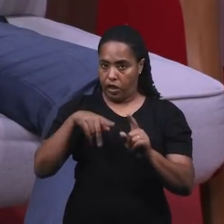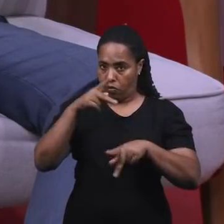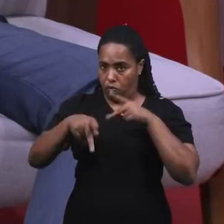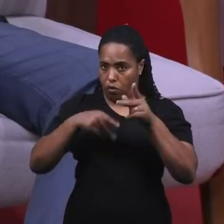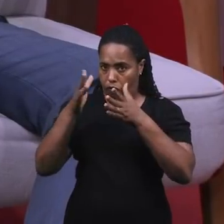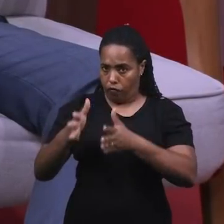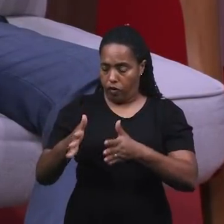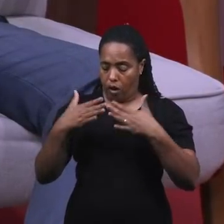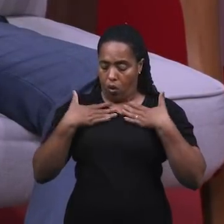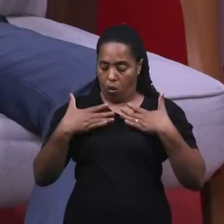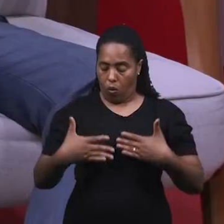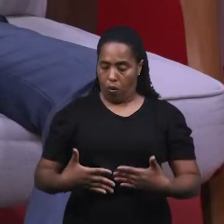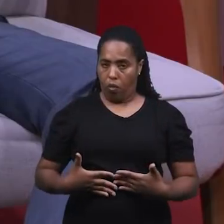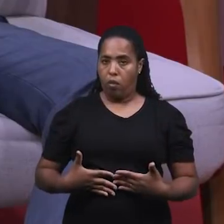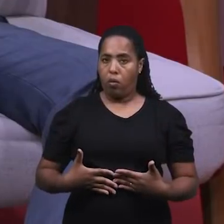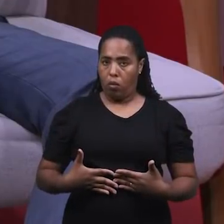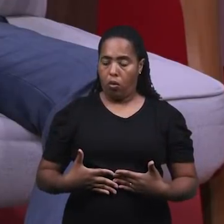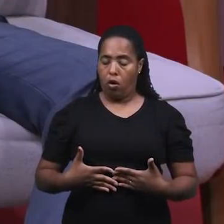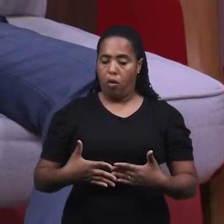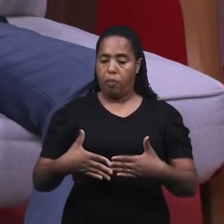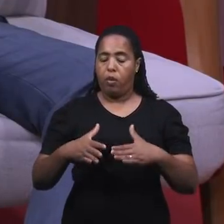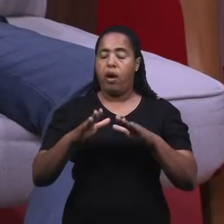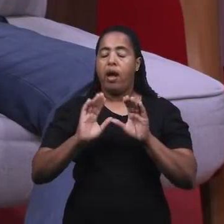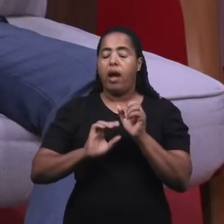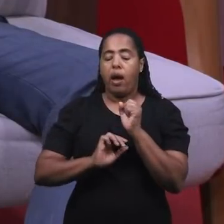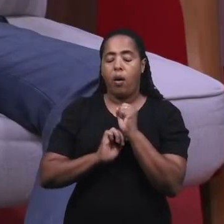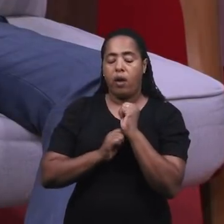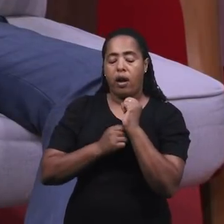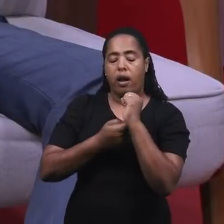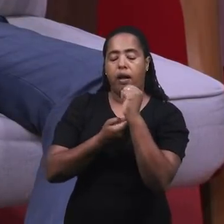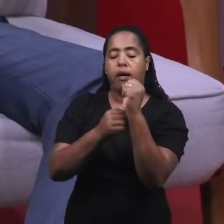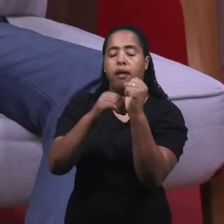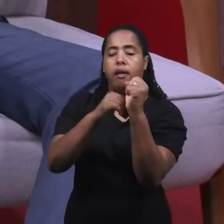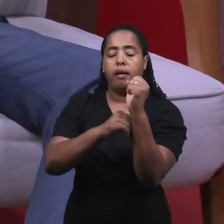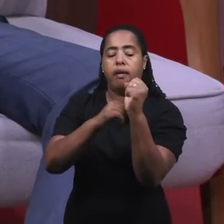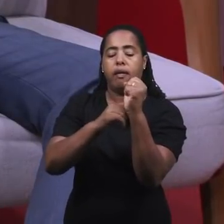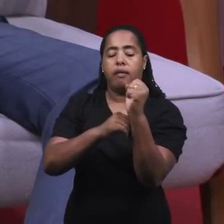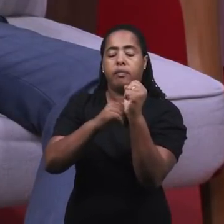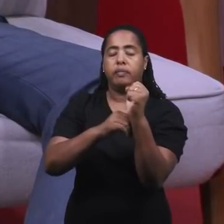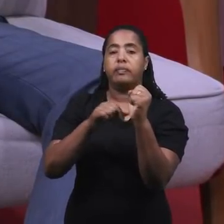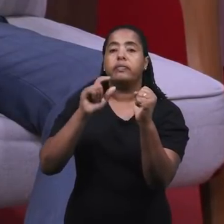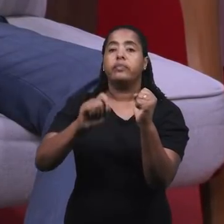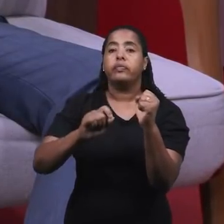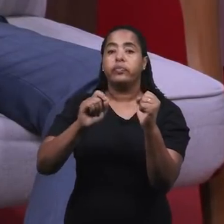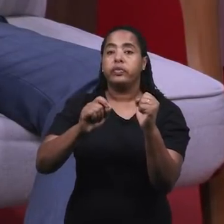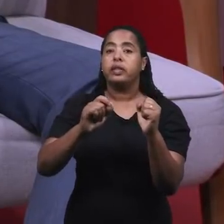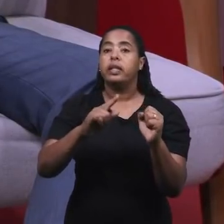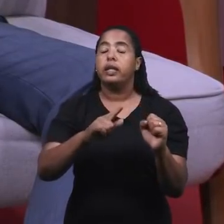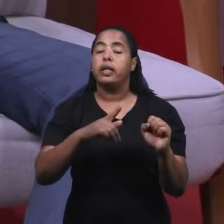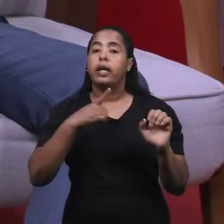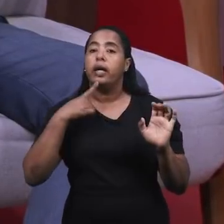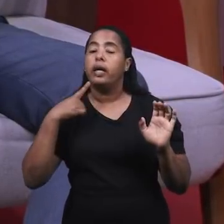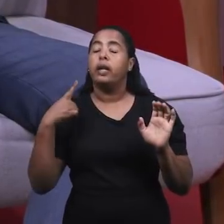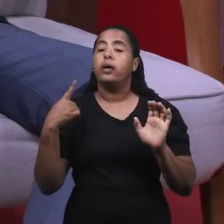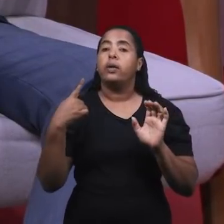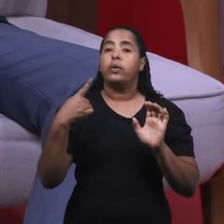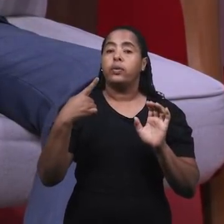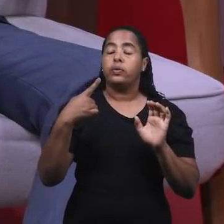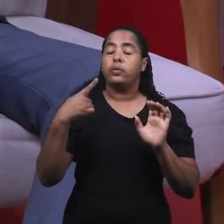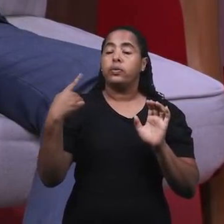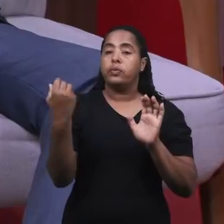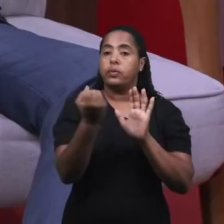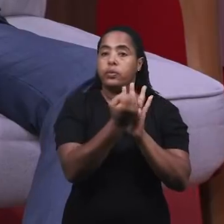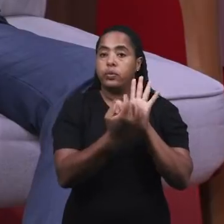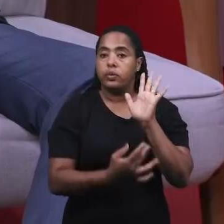corpo, ela é o invólucro de um mistério, que é o sangue que fala do Espírito Santo. Então